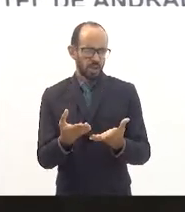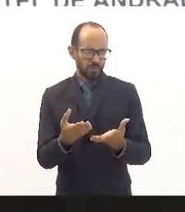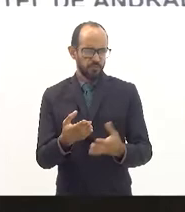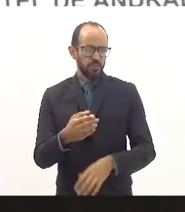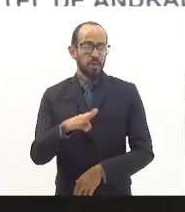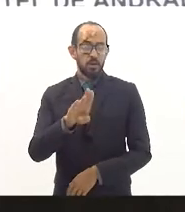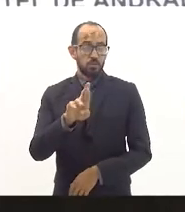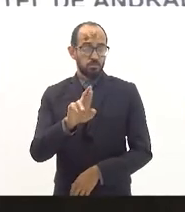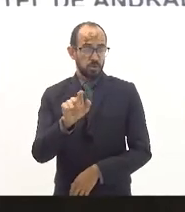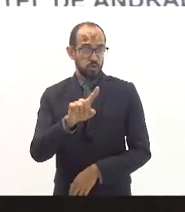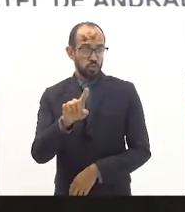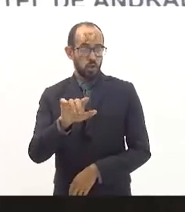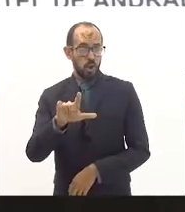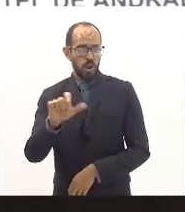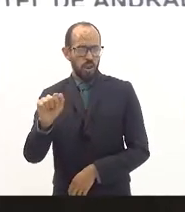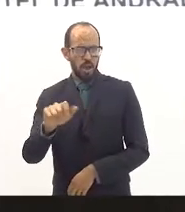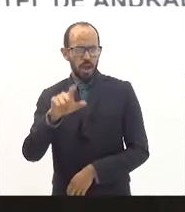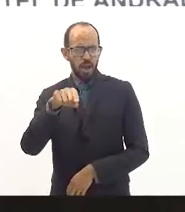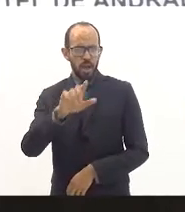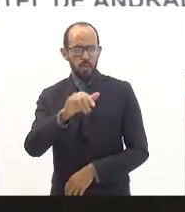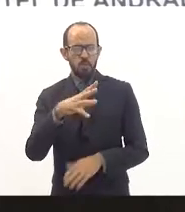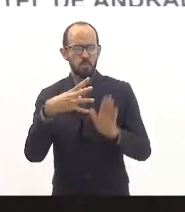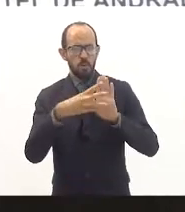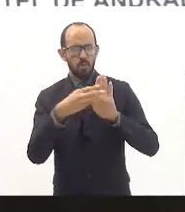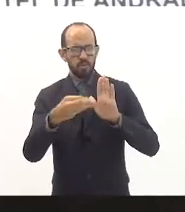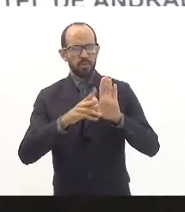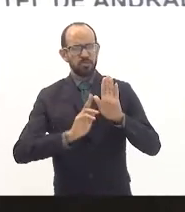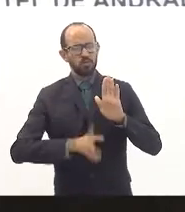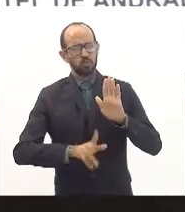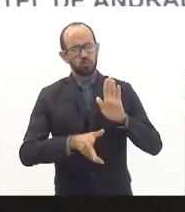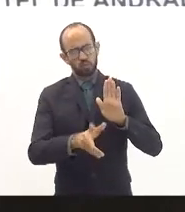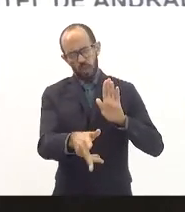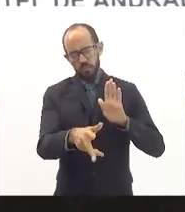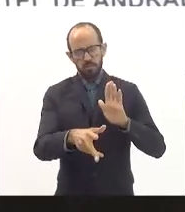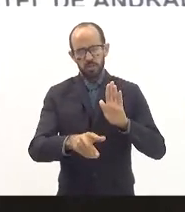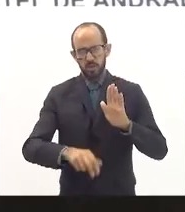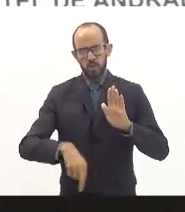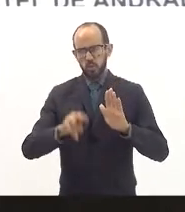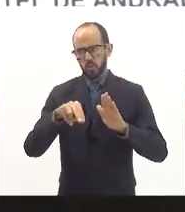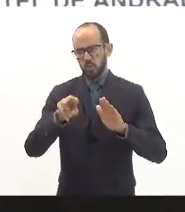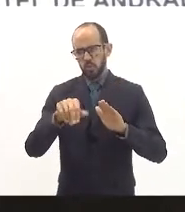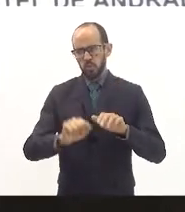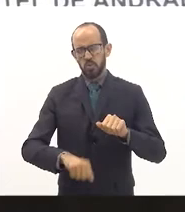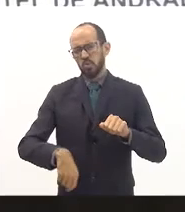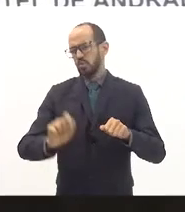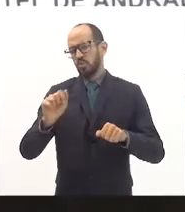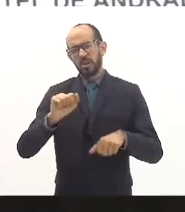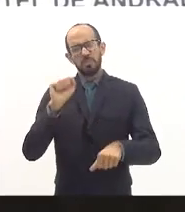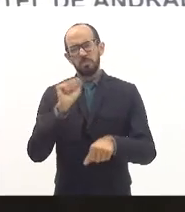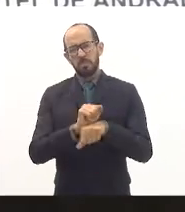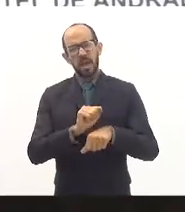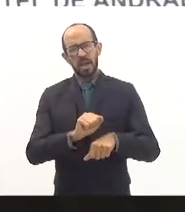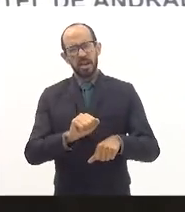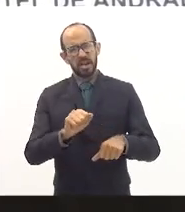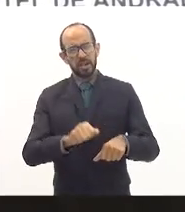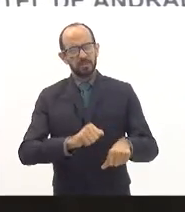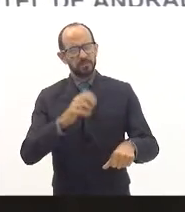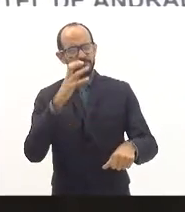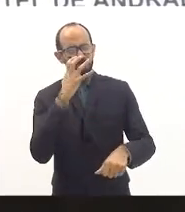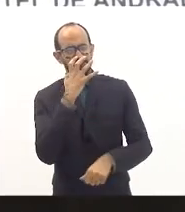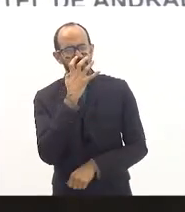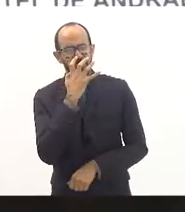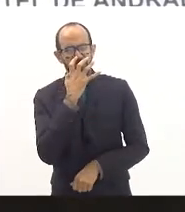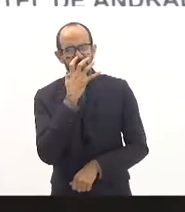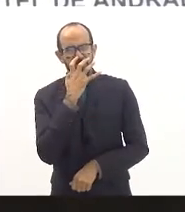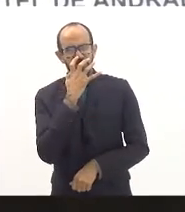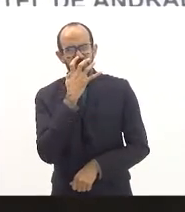Brizola é exemplo permanente e fonte inesgotável de inspiração. Figura